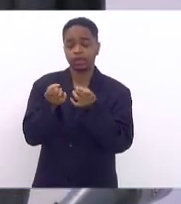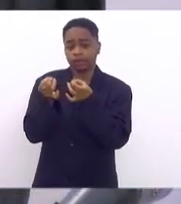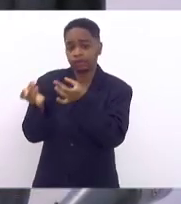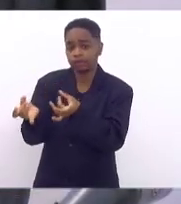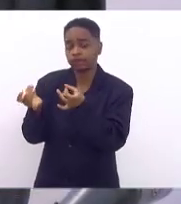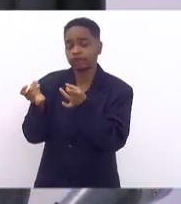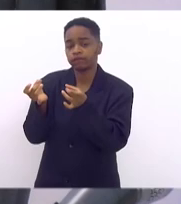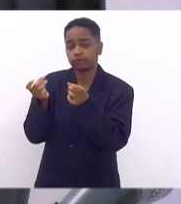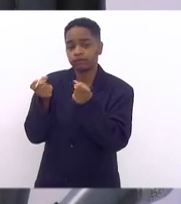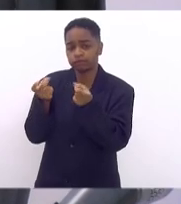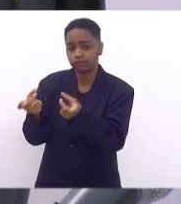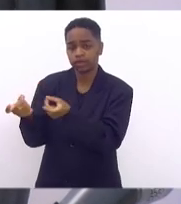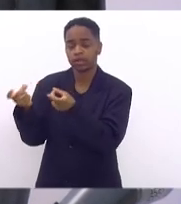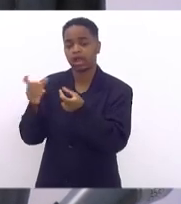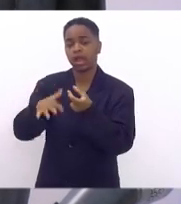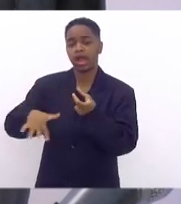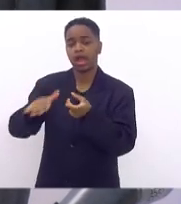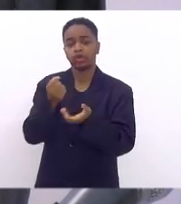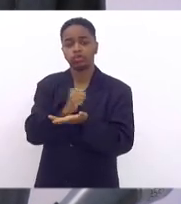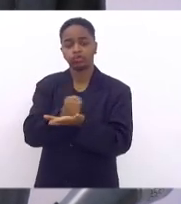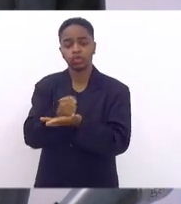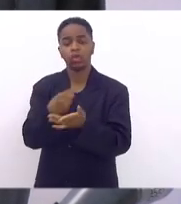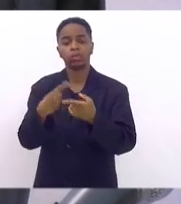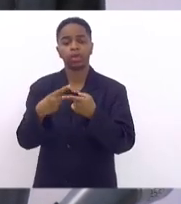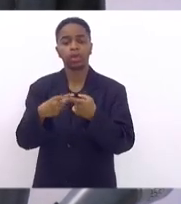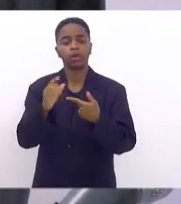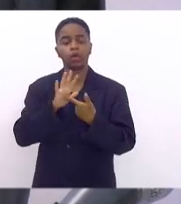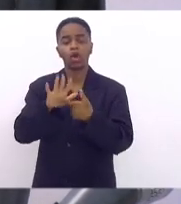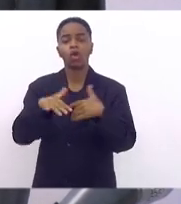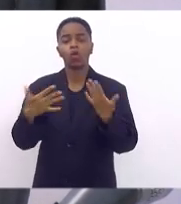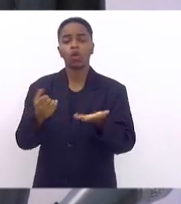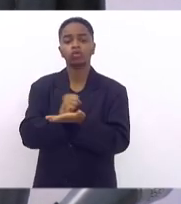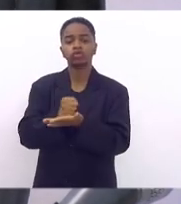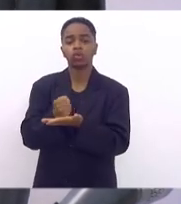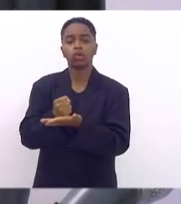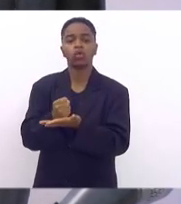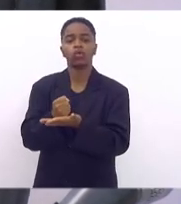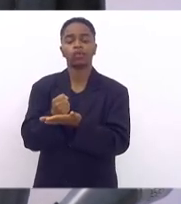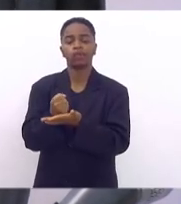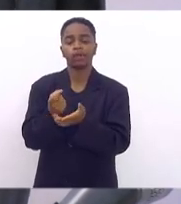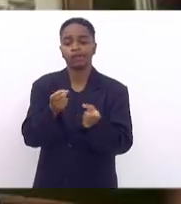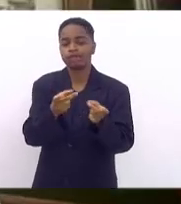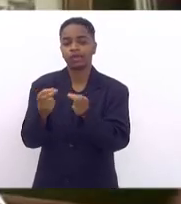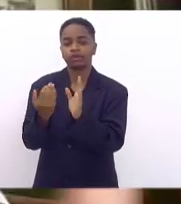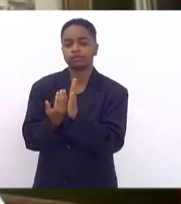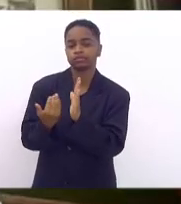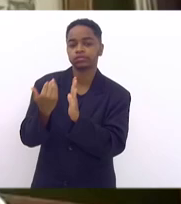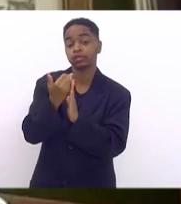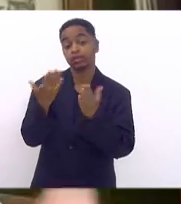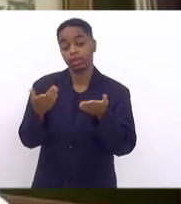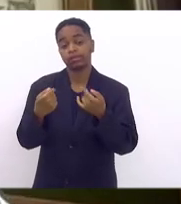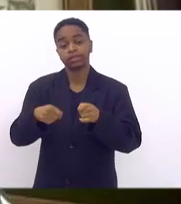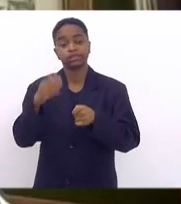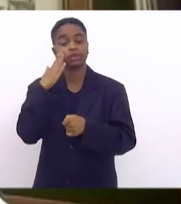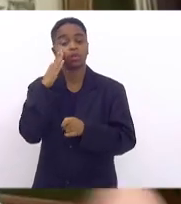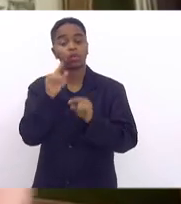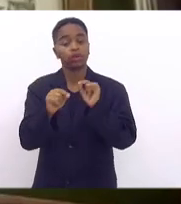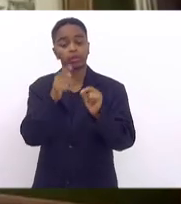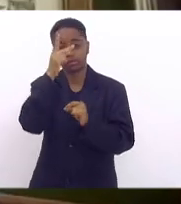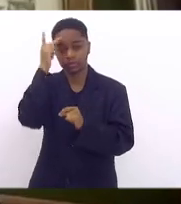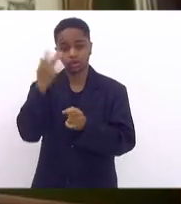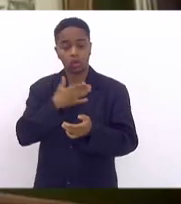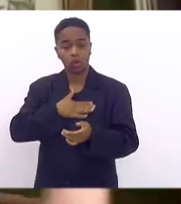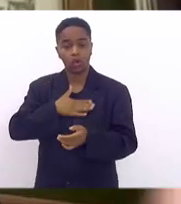seja tailor-made. Qual vai ser aquele game que mais vai vender? Eu preciso saber o que você quer consumir de violência. Então é assim, infelizmente, que